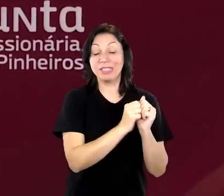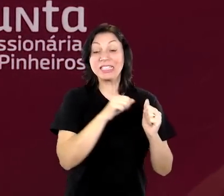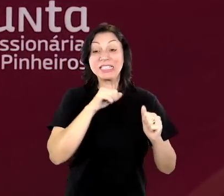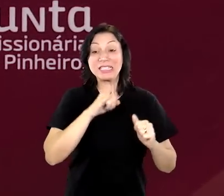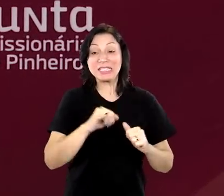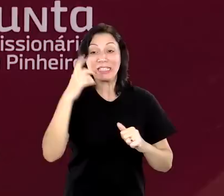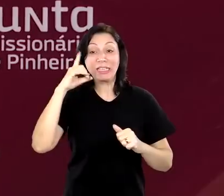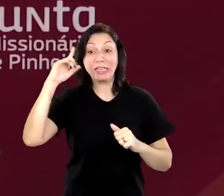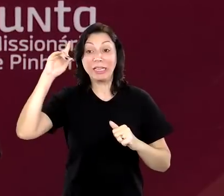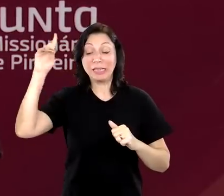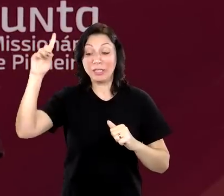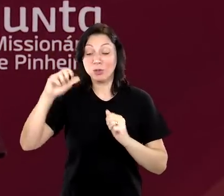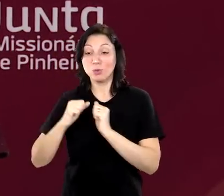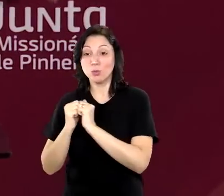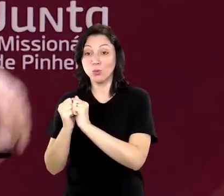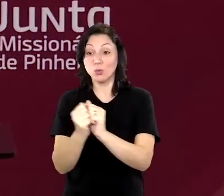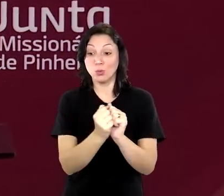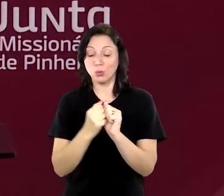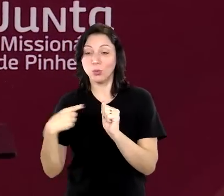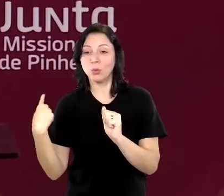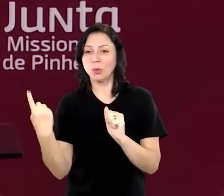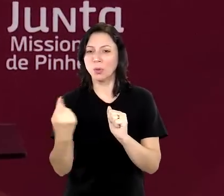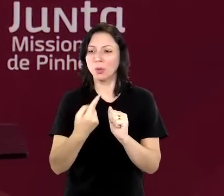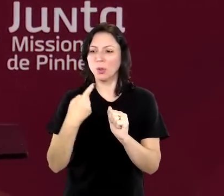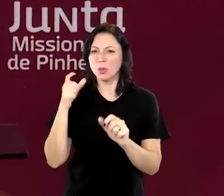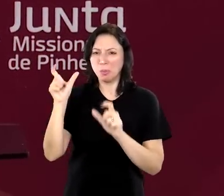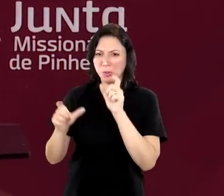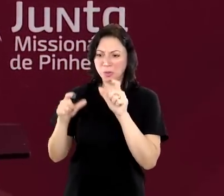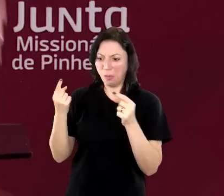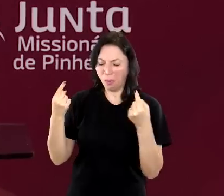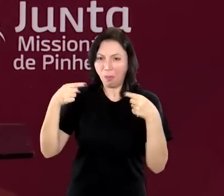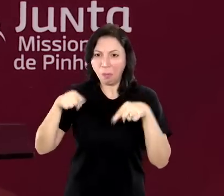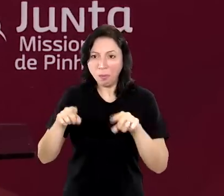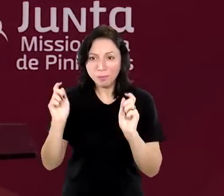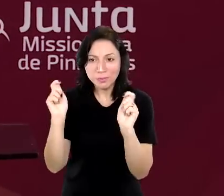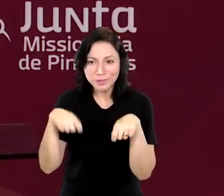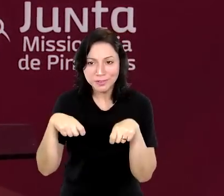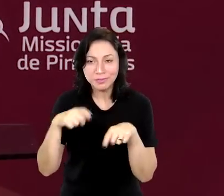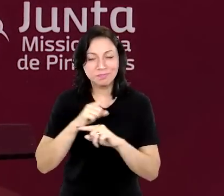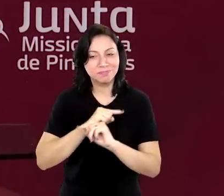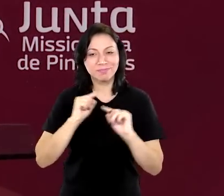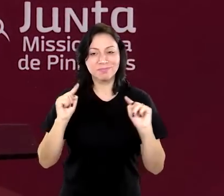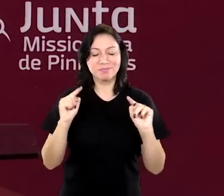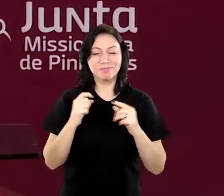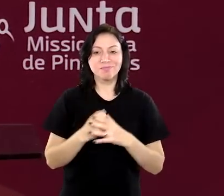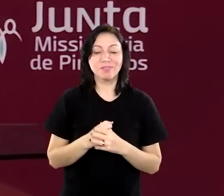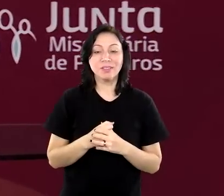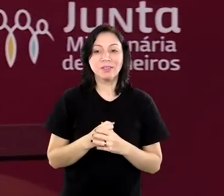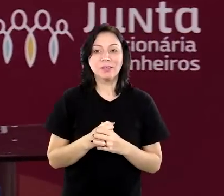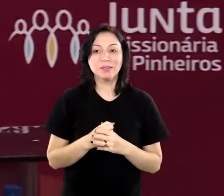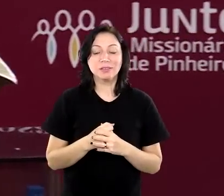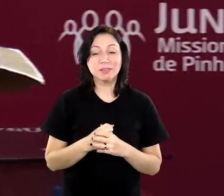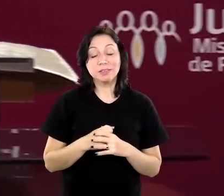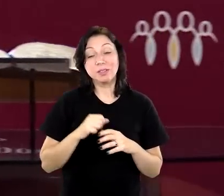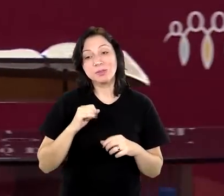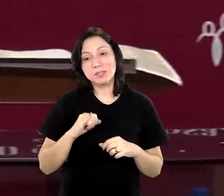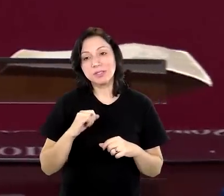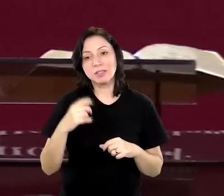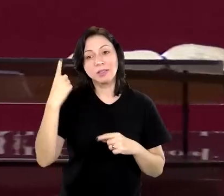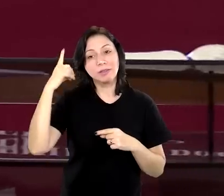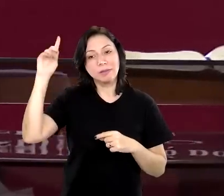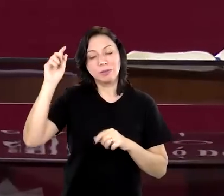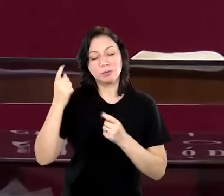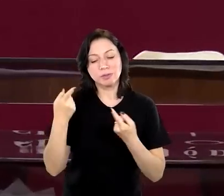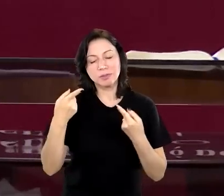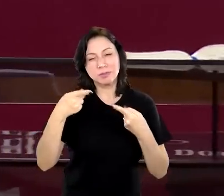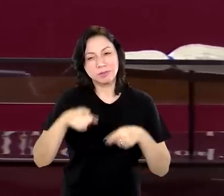é por nós, quem será contra nós? Então, coloque no seu coração, se Deus está desafiando